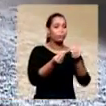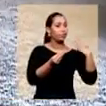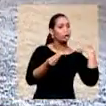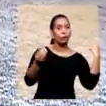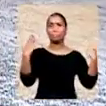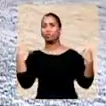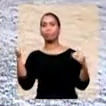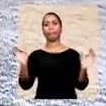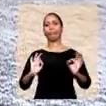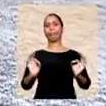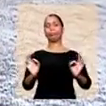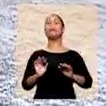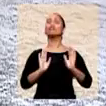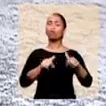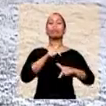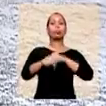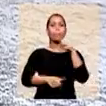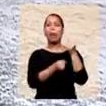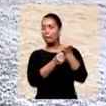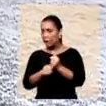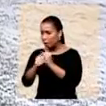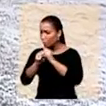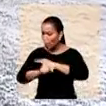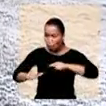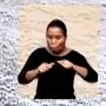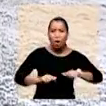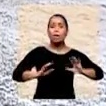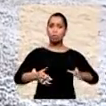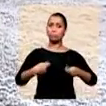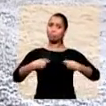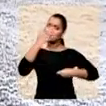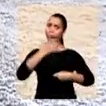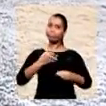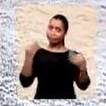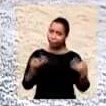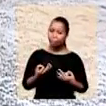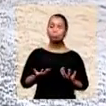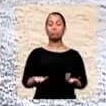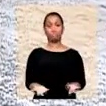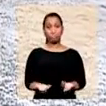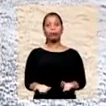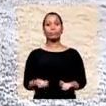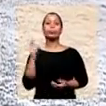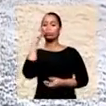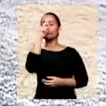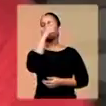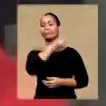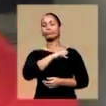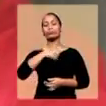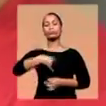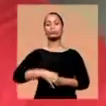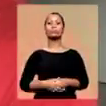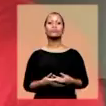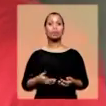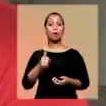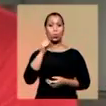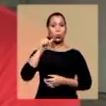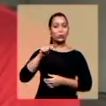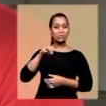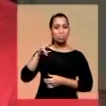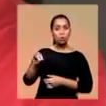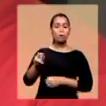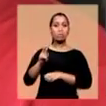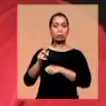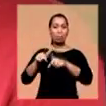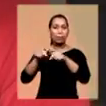chama. Também já trabalhei na limpeza, a gente tem que ser sincera, né? Então, está muito complicado. Cícero trabalhava